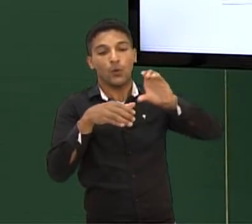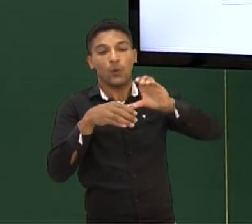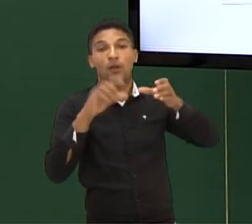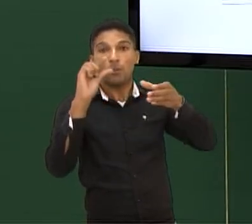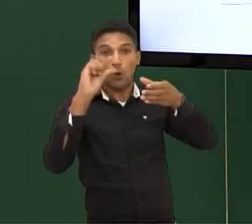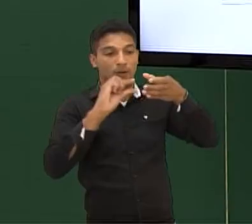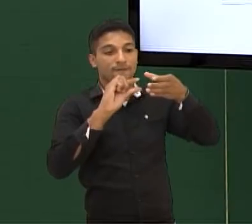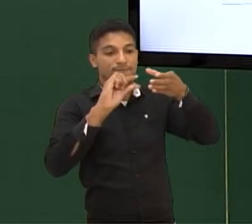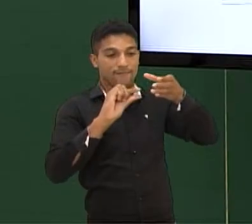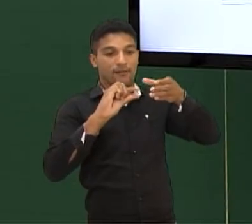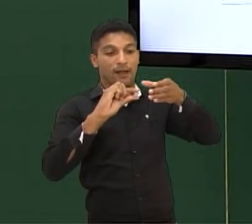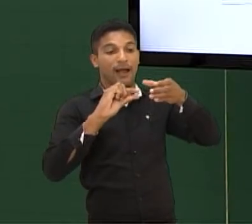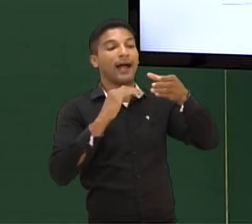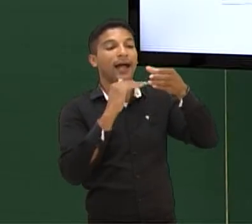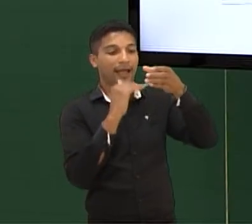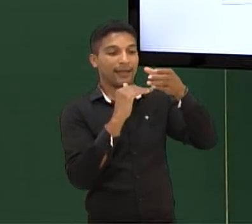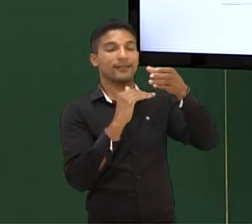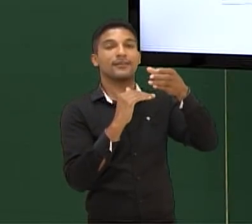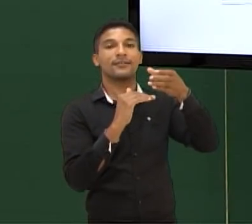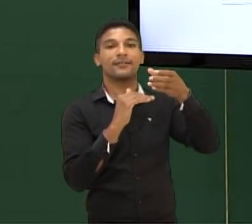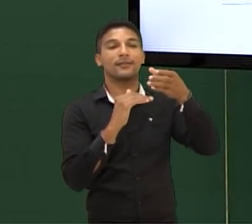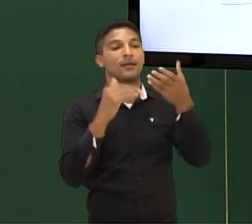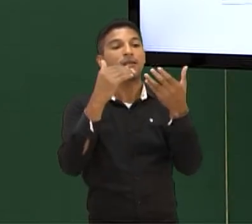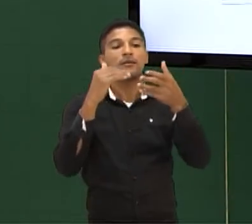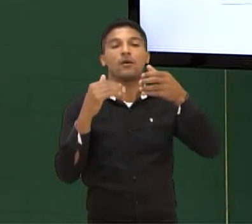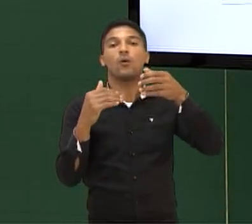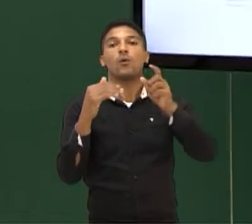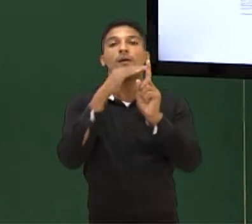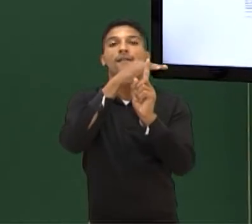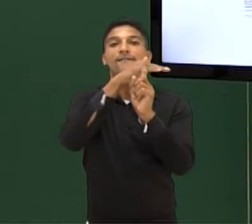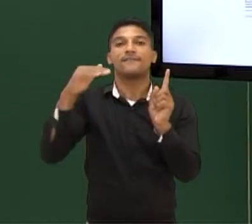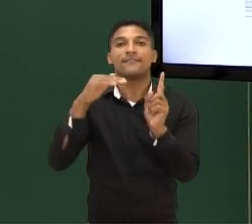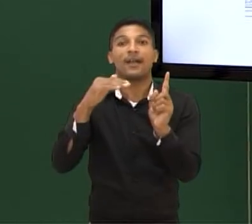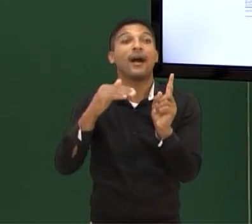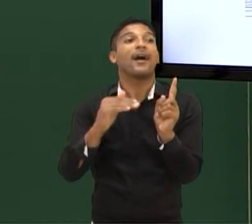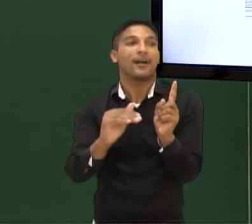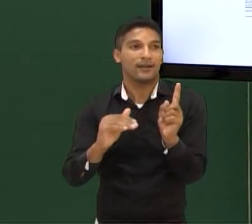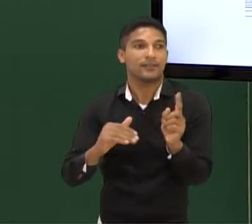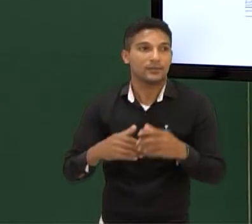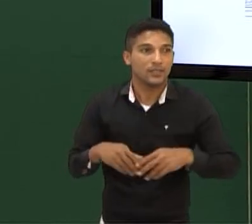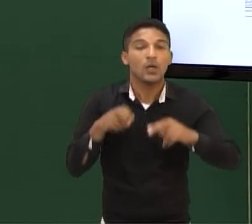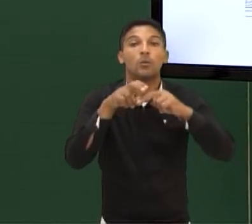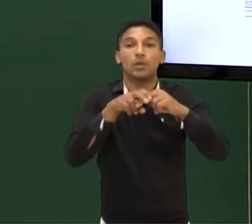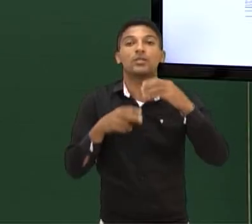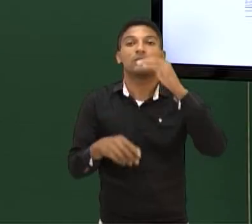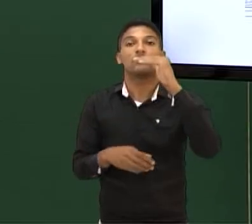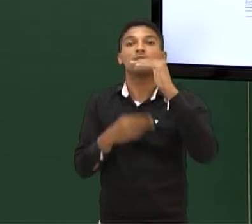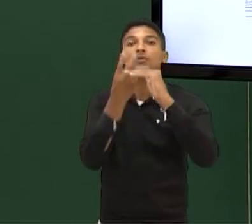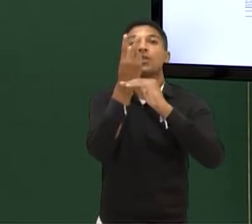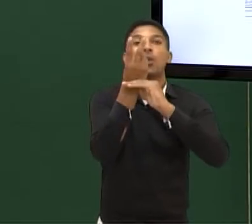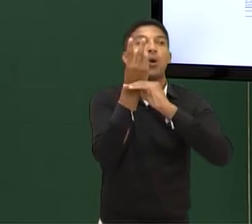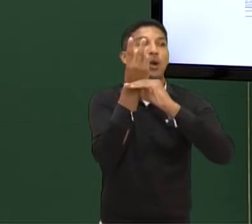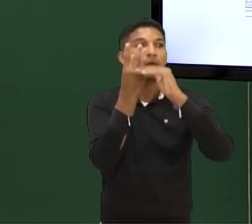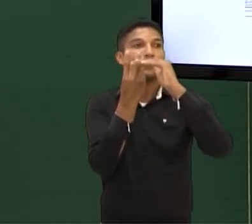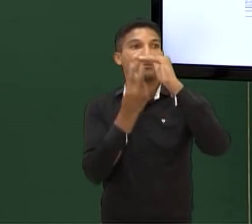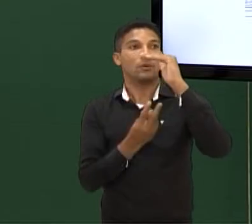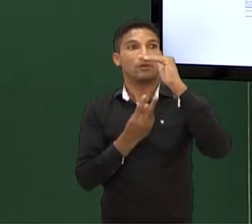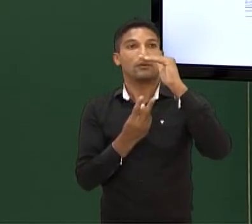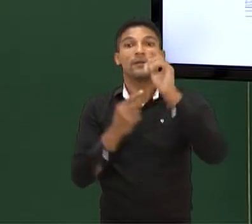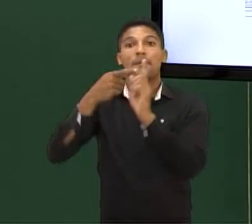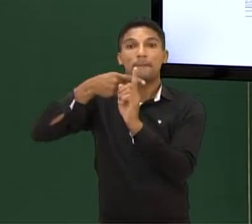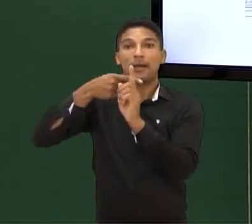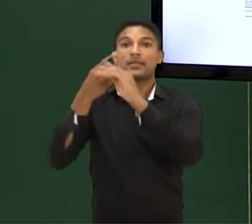colocou 2 meios, mais 2 meios, mais 1 meio. Então, lembrem-se que o quê? A soma de fração com